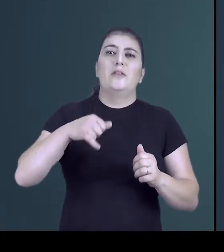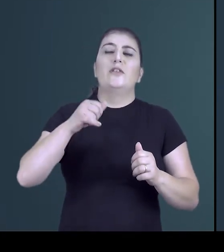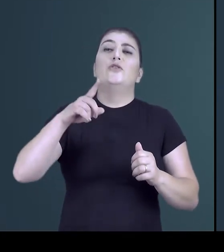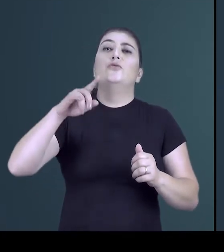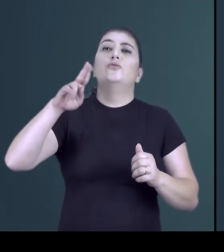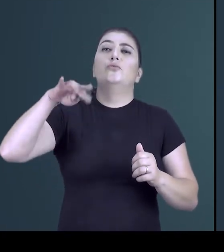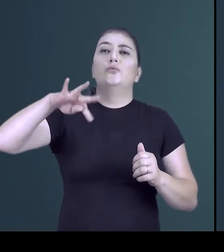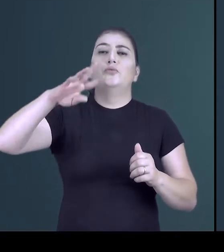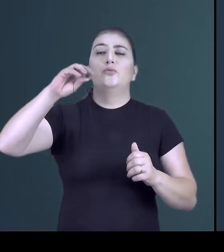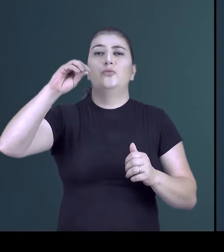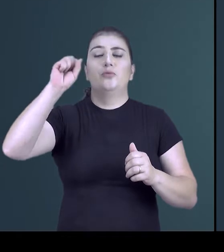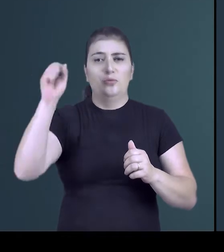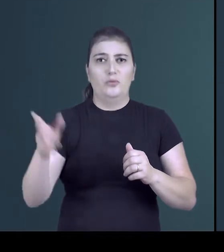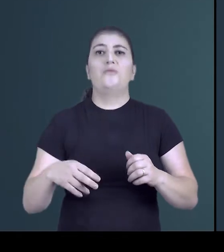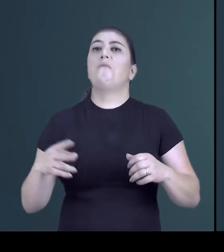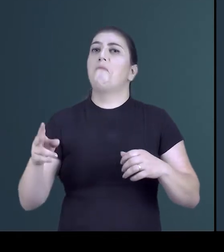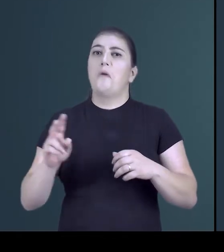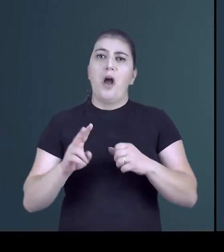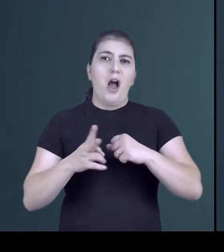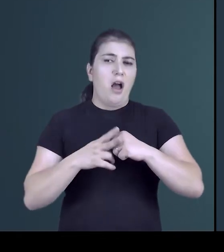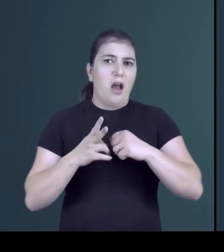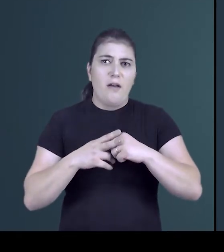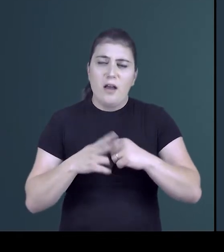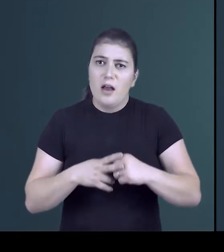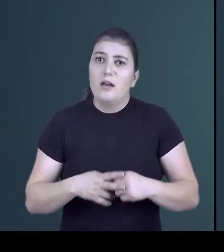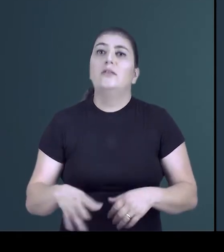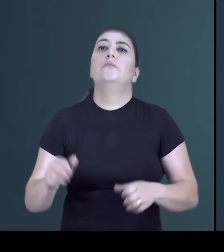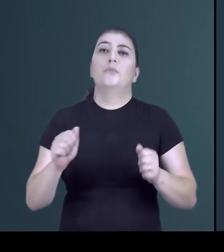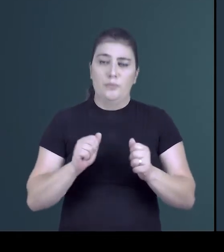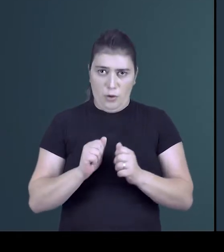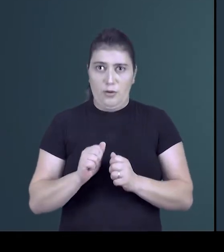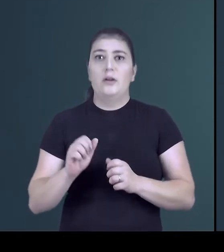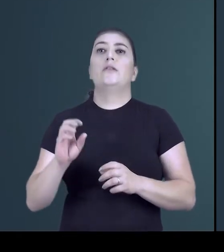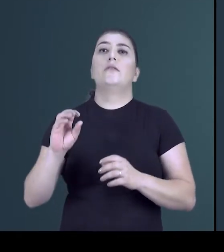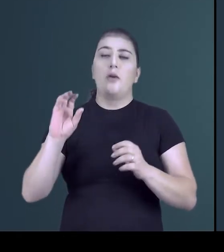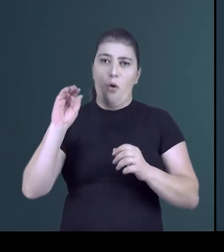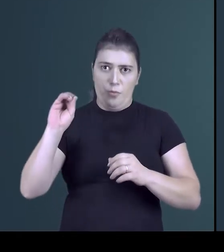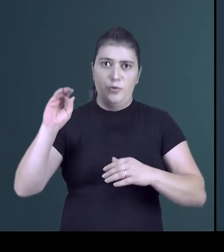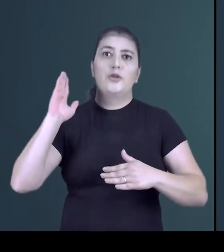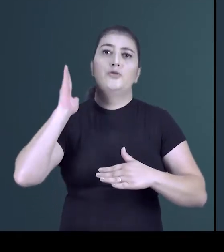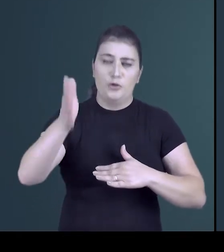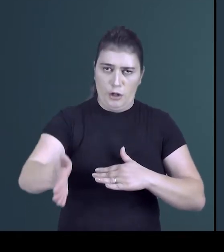Podem ter como complementos objetos diretos e objetos indiretos.